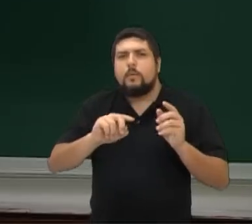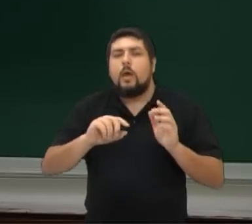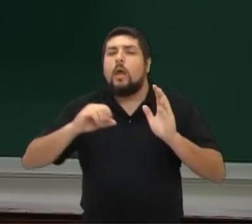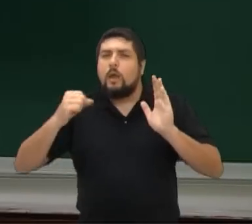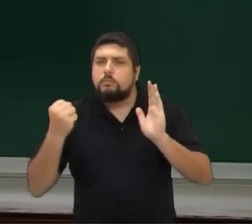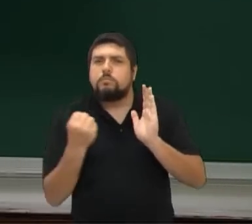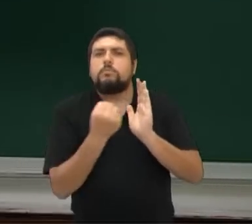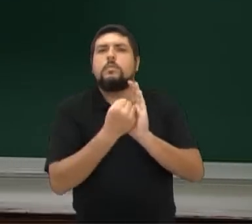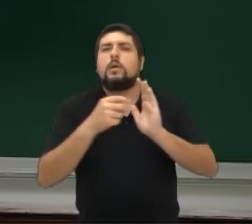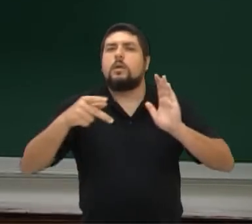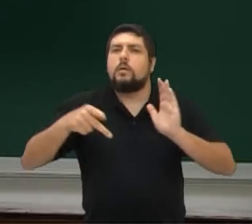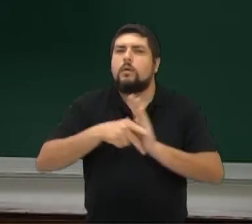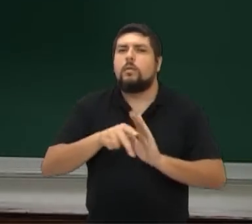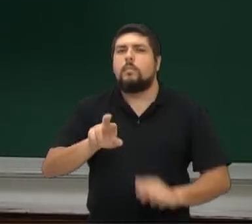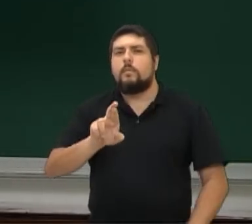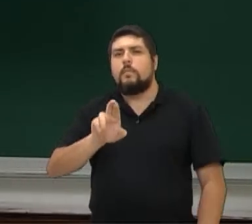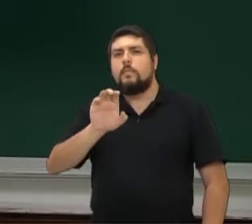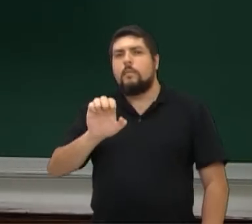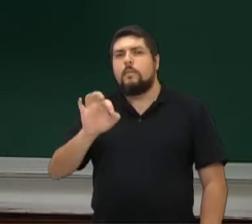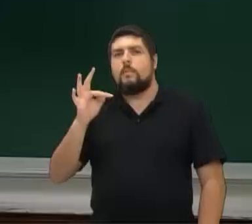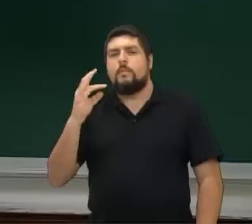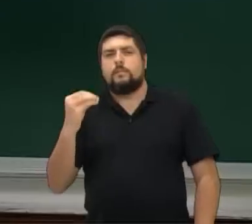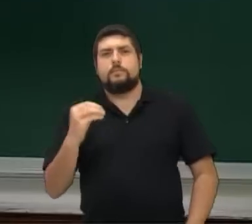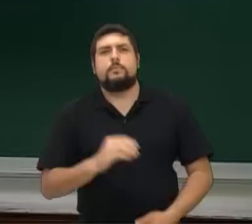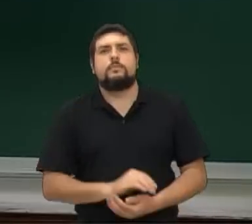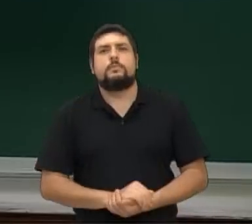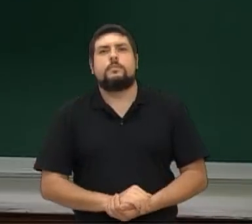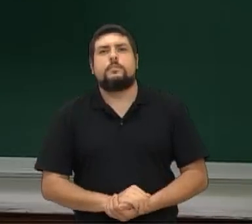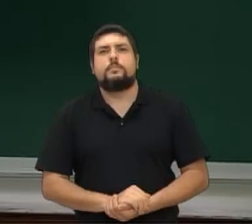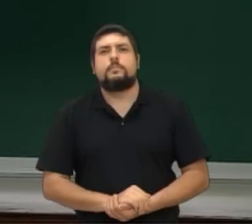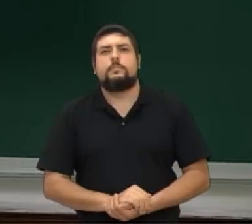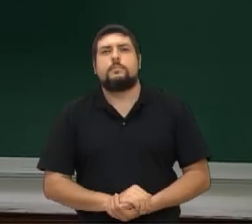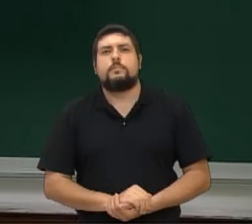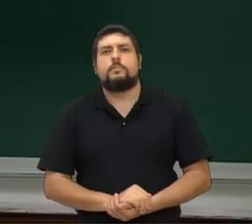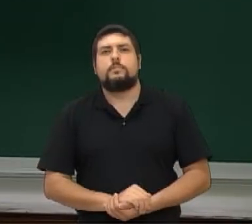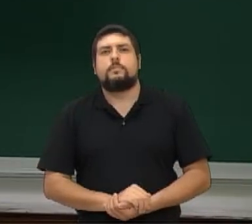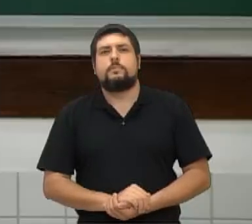ok? Vamos lá então. A nossa próxima